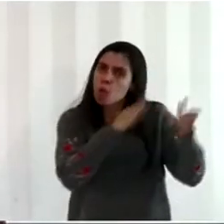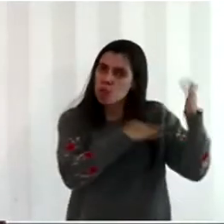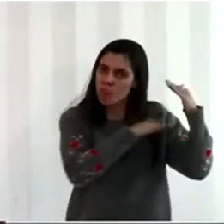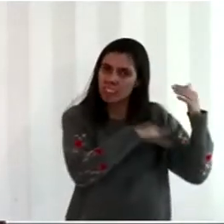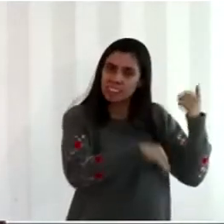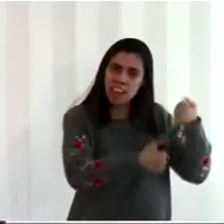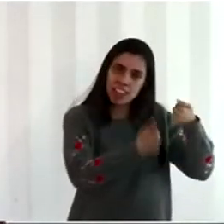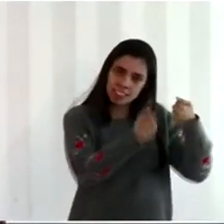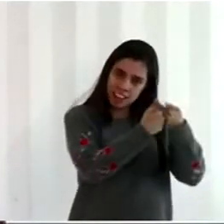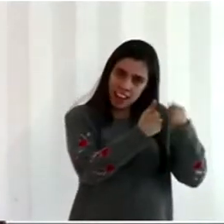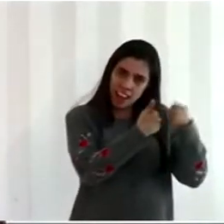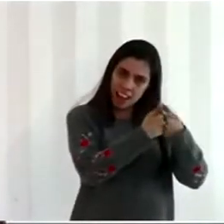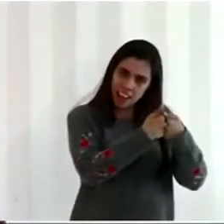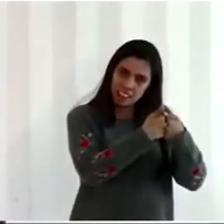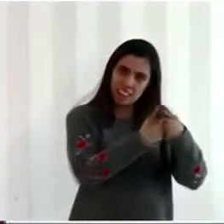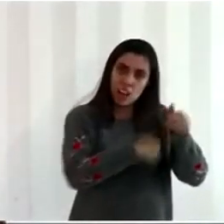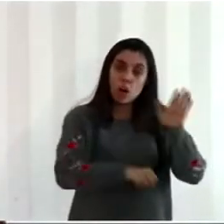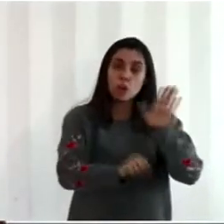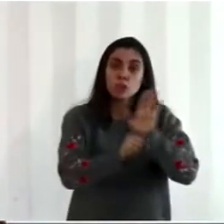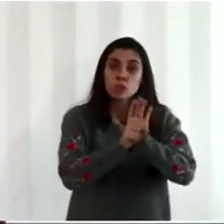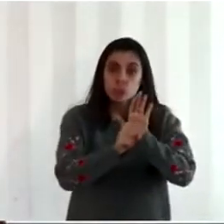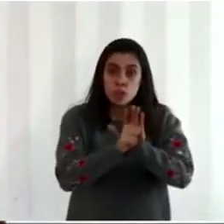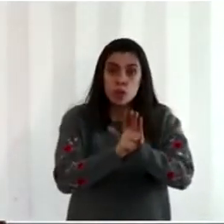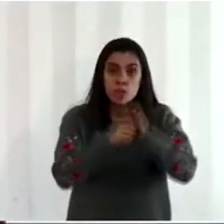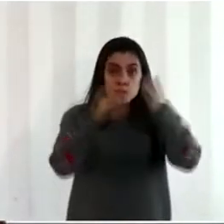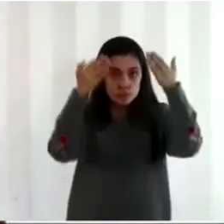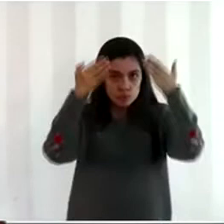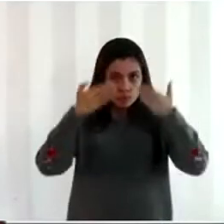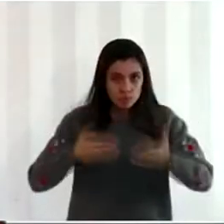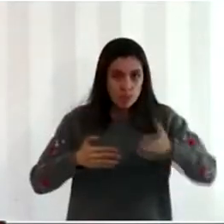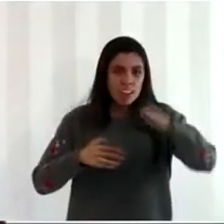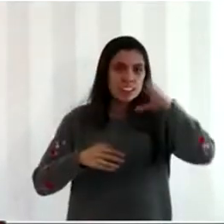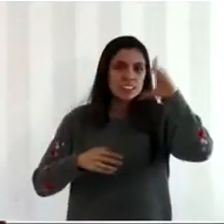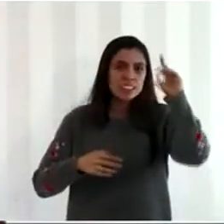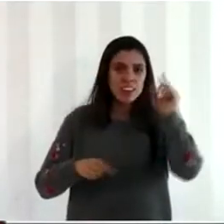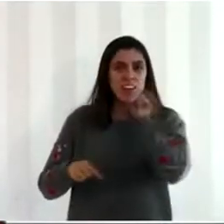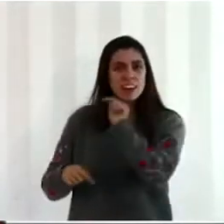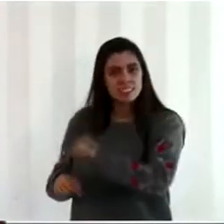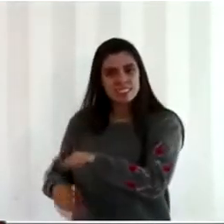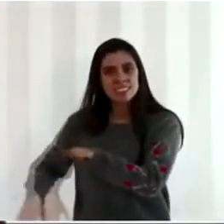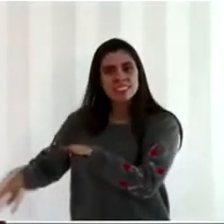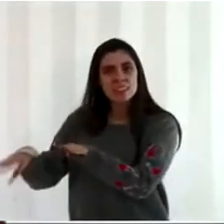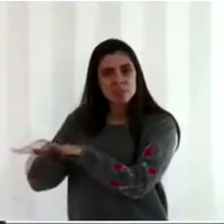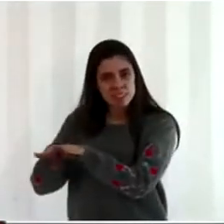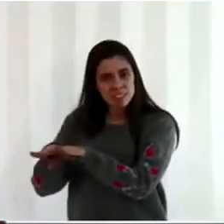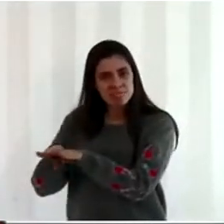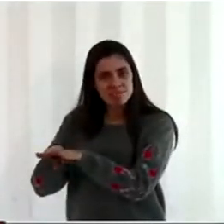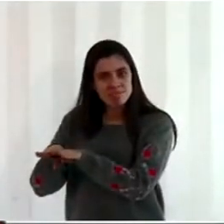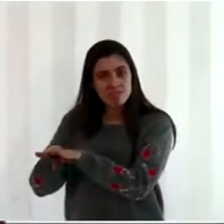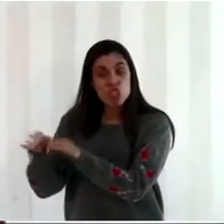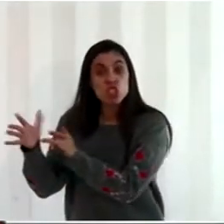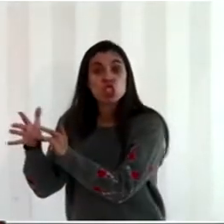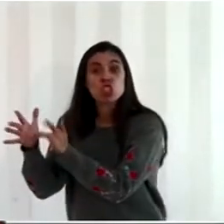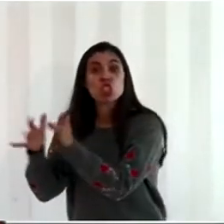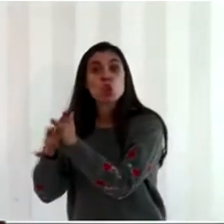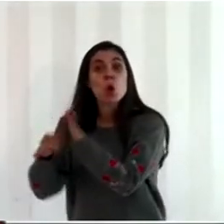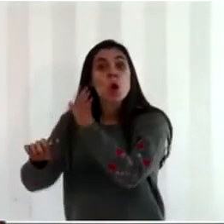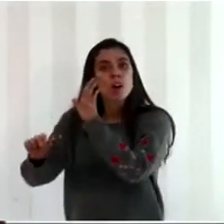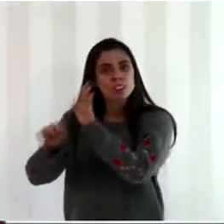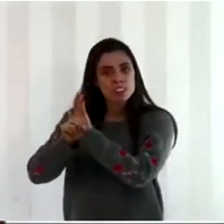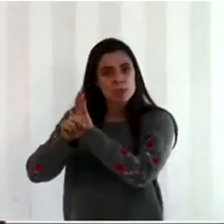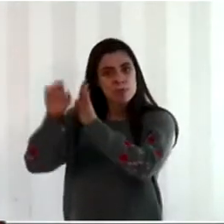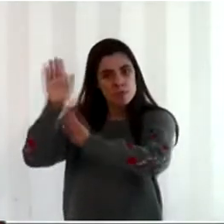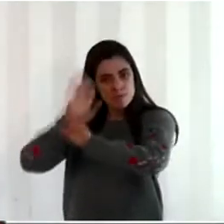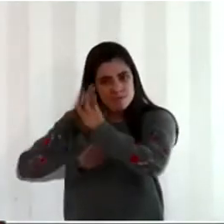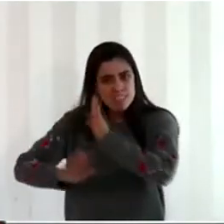vai ter uma ideia, pelas dimensões, pelas medidas. Mas ela perdeu o seu valor, porque muito daquele ritual era sombra do que haveria de vir,